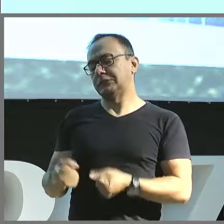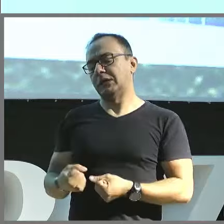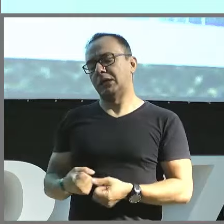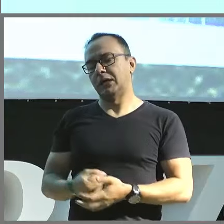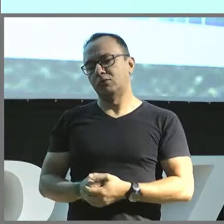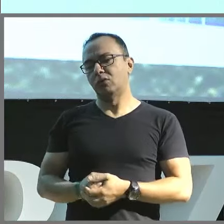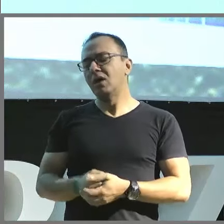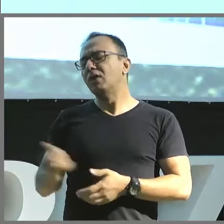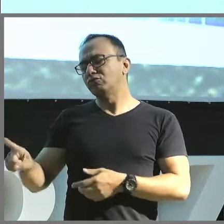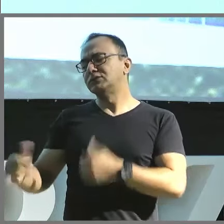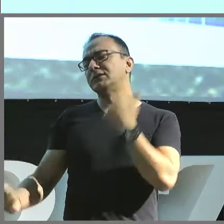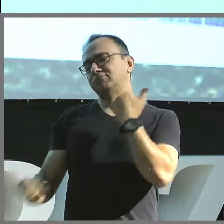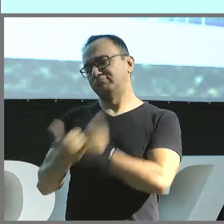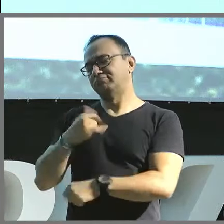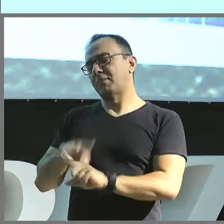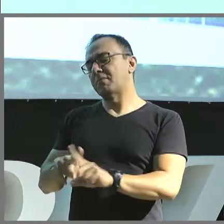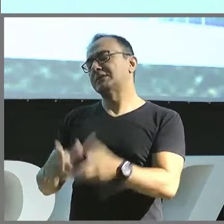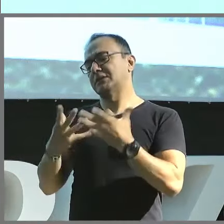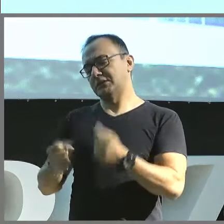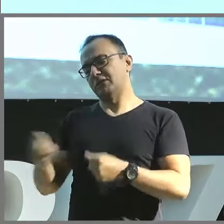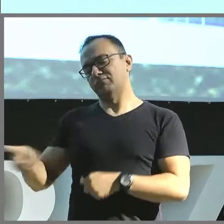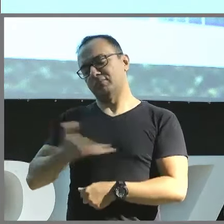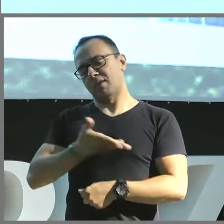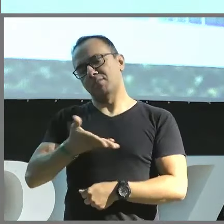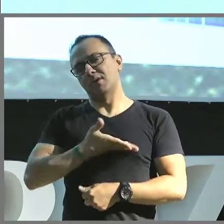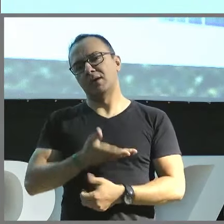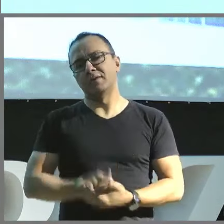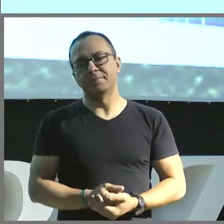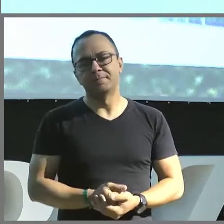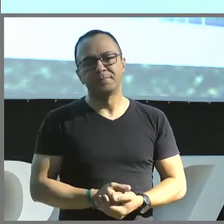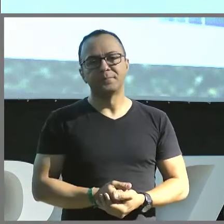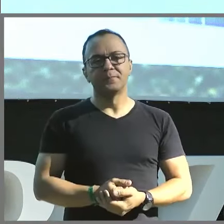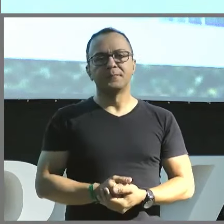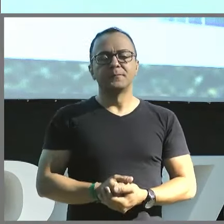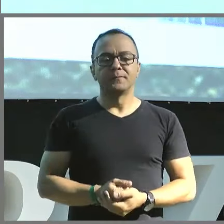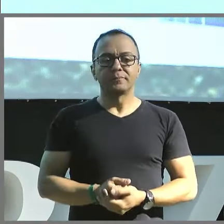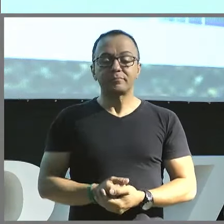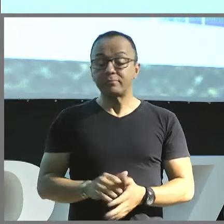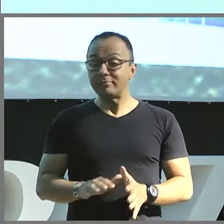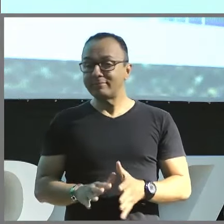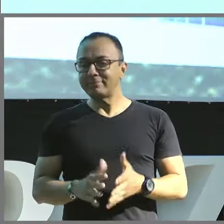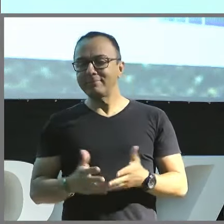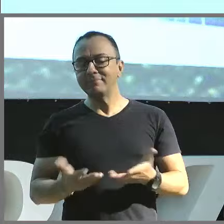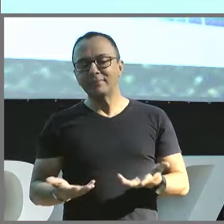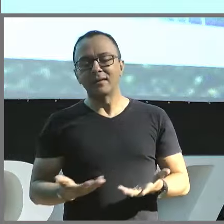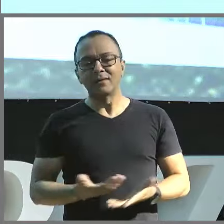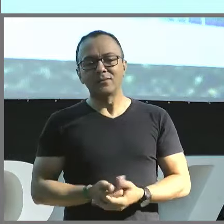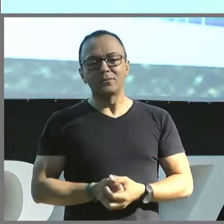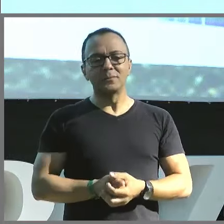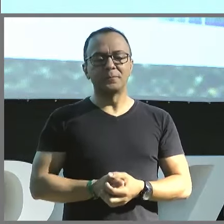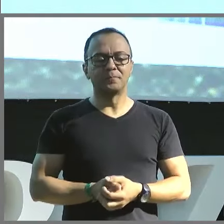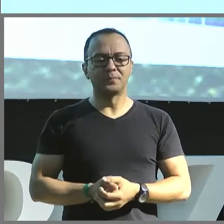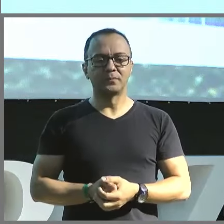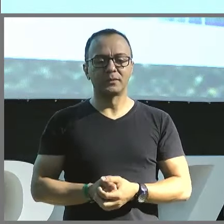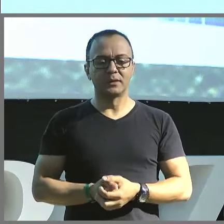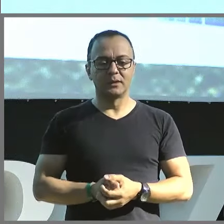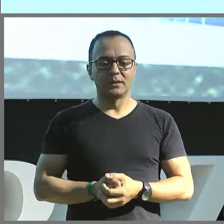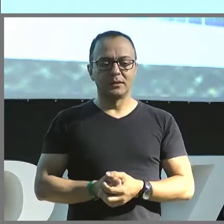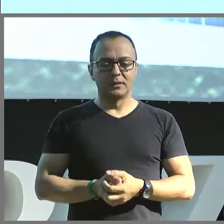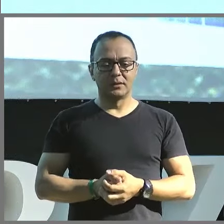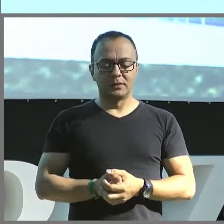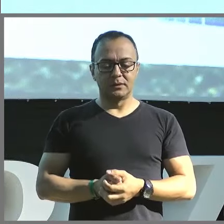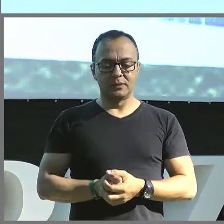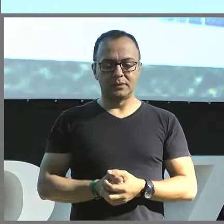sendo traído. Era assim que ele pôde lidar. E quando ele vai no segmento da sua